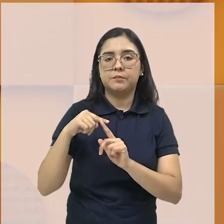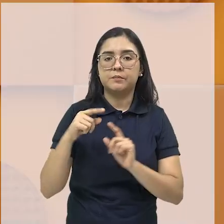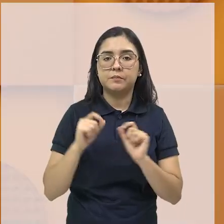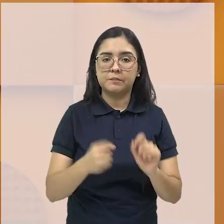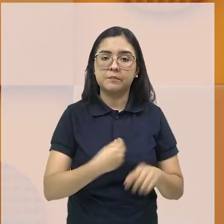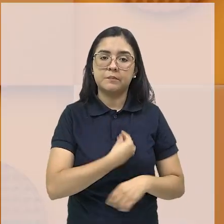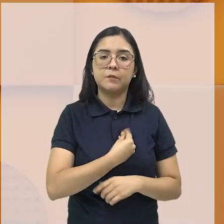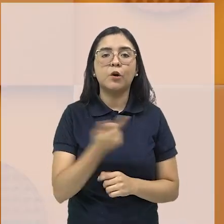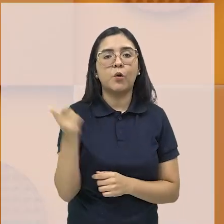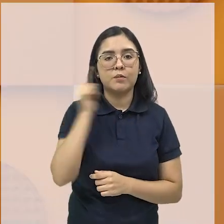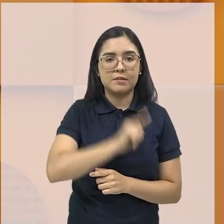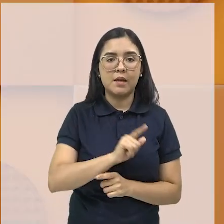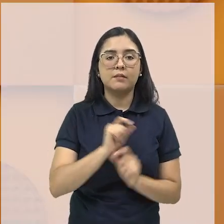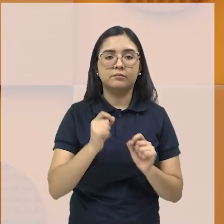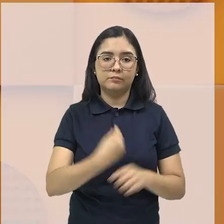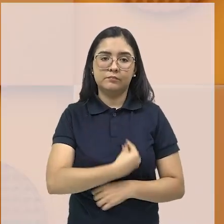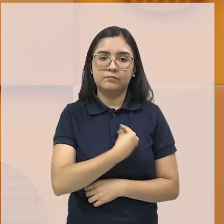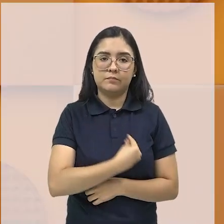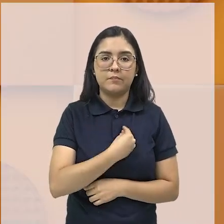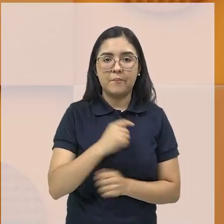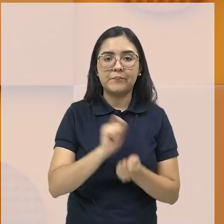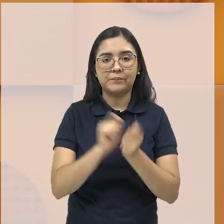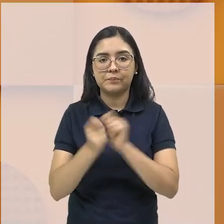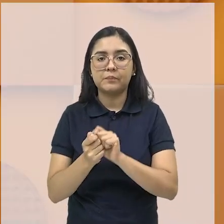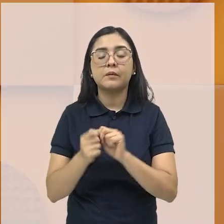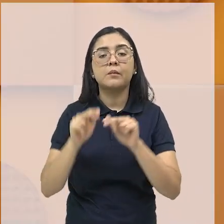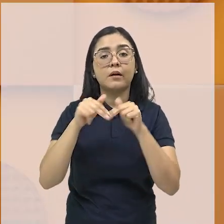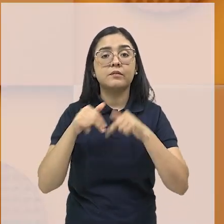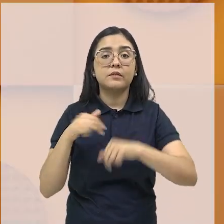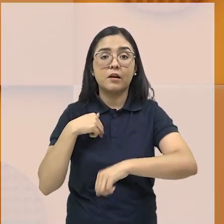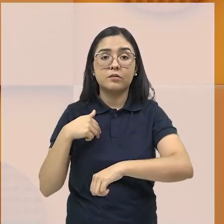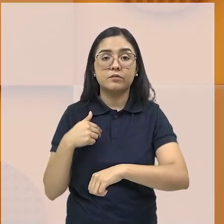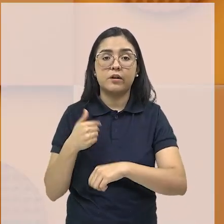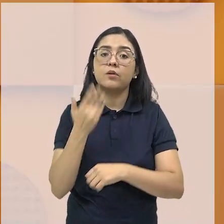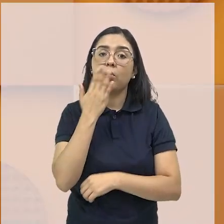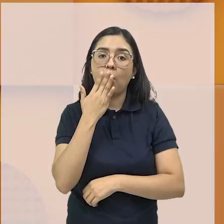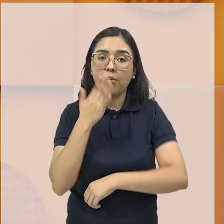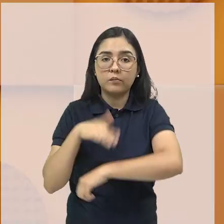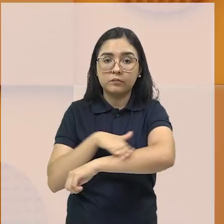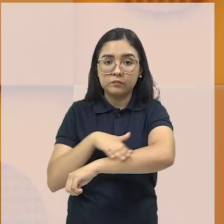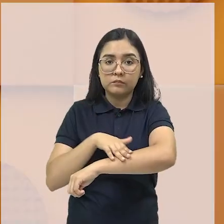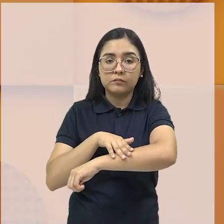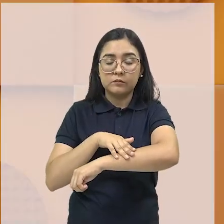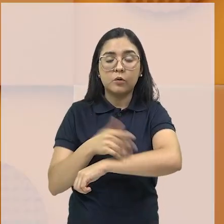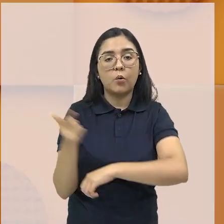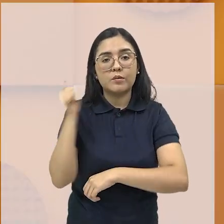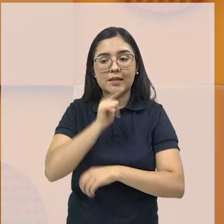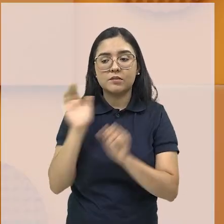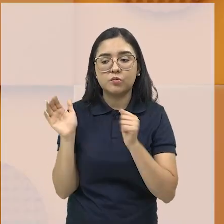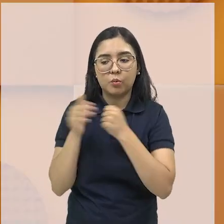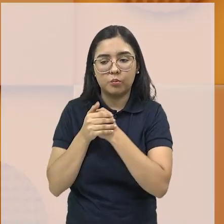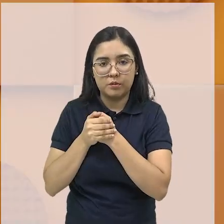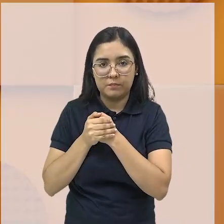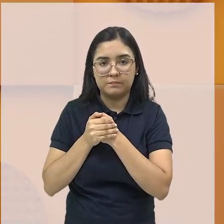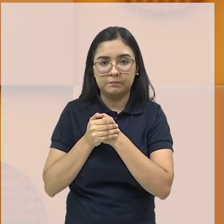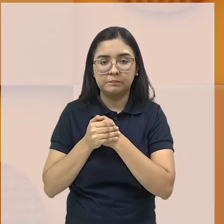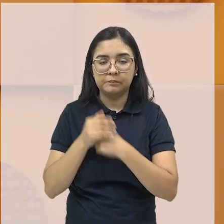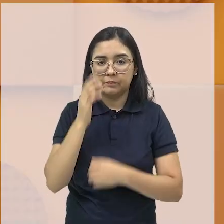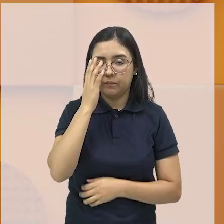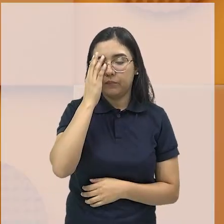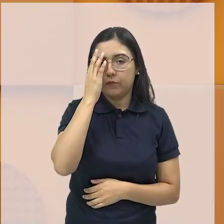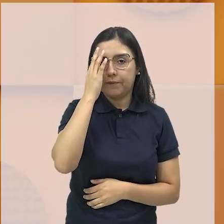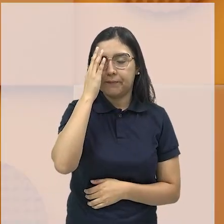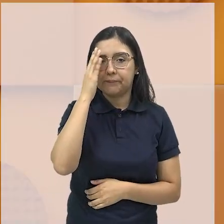que estarão mais adaptados àquele meio. Por conta da sua cor, conseguem sobreviver porque conseguem se esconder melhor, né?